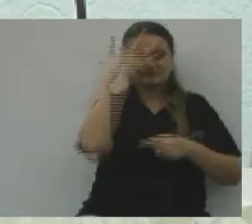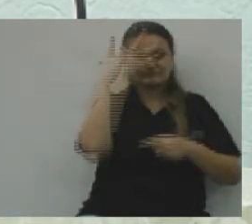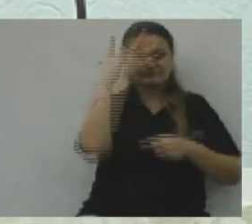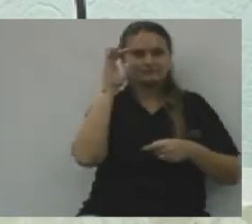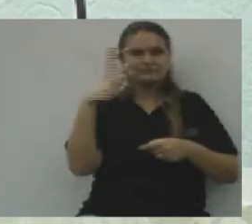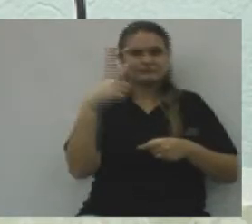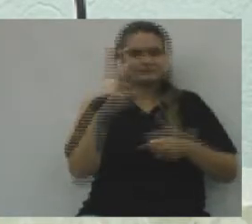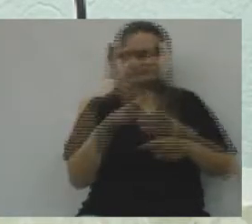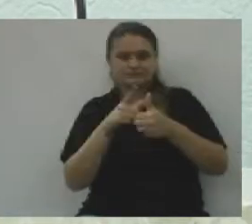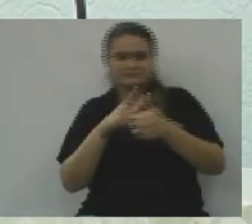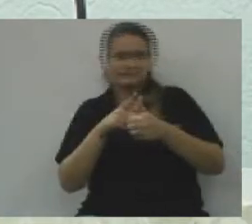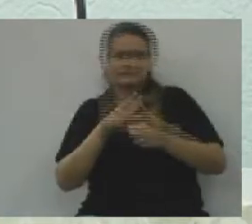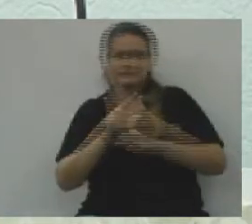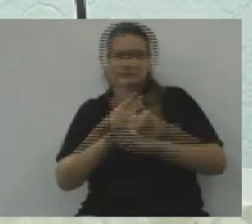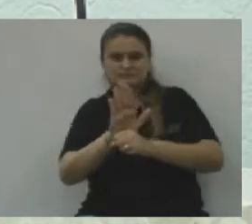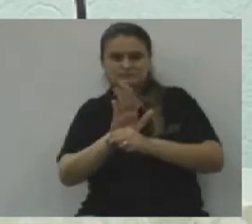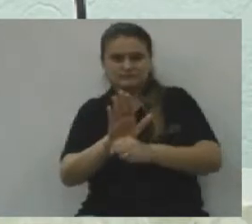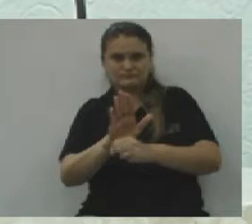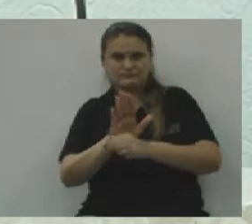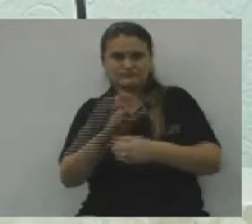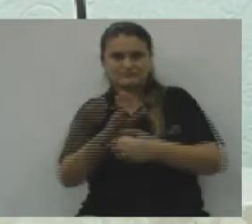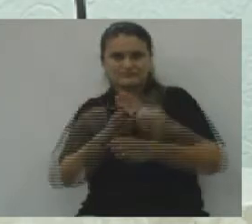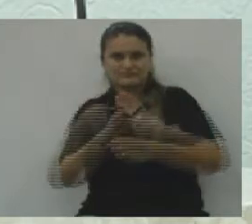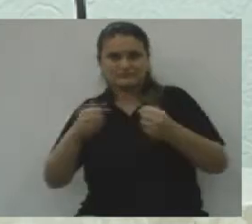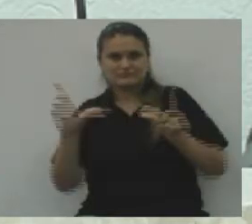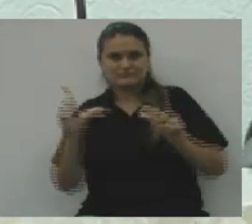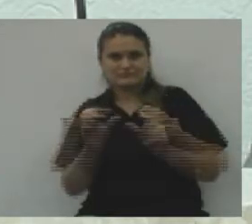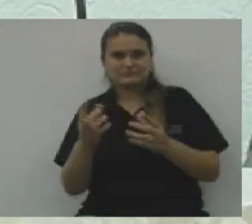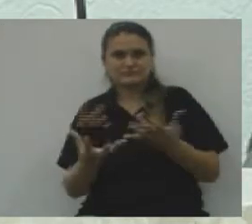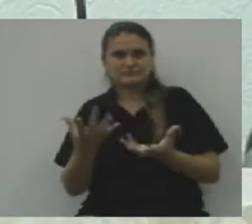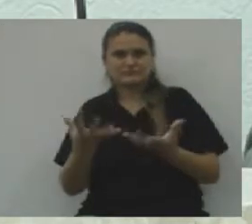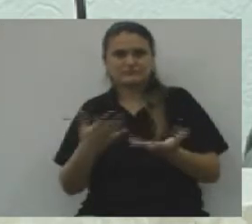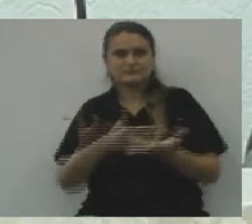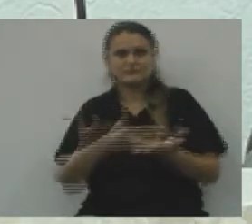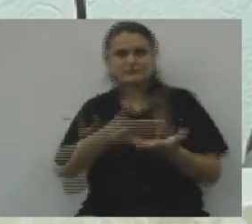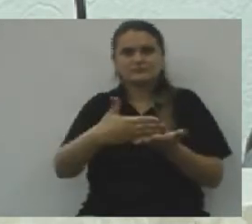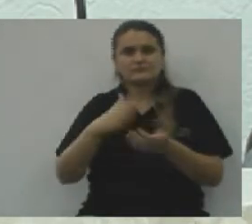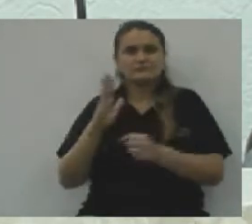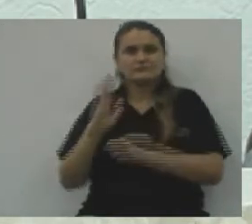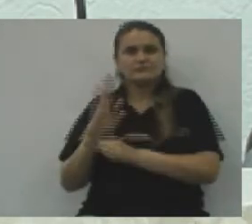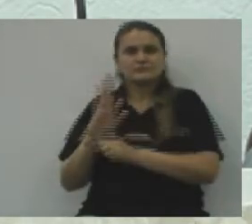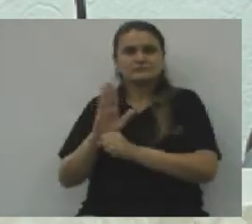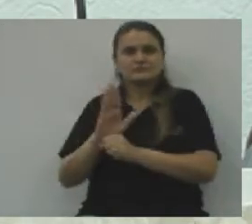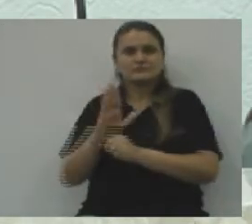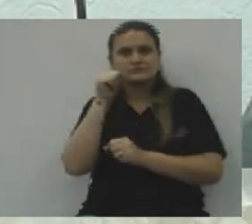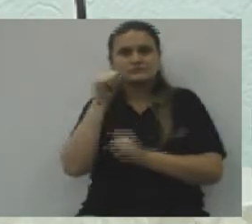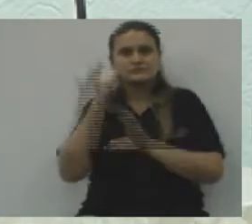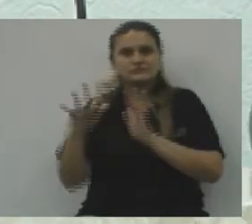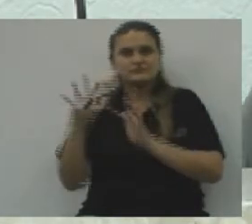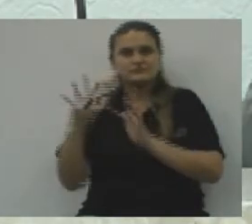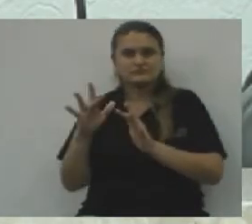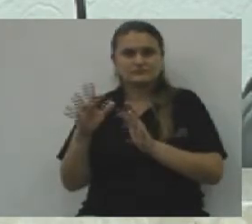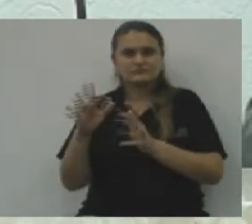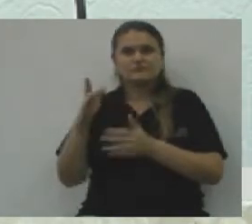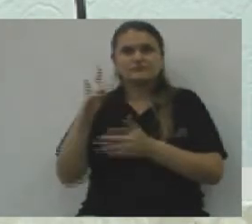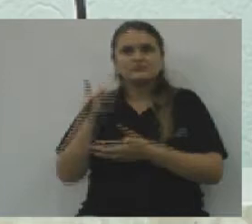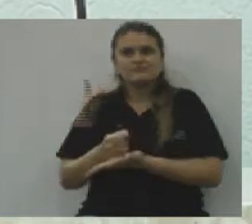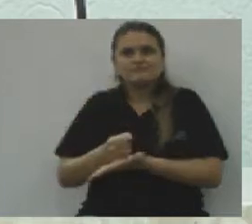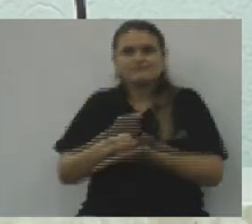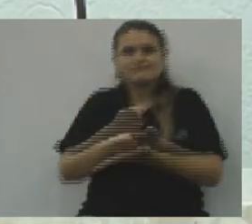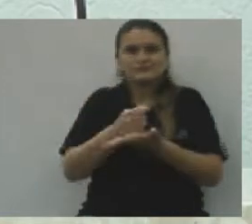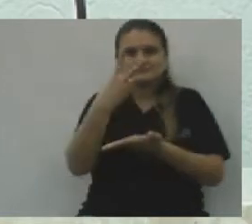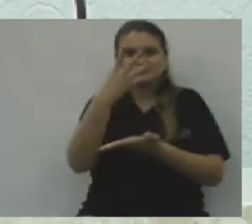início de incêndio no veículo, iniciou, com a ajuda de sua namorada, a retirada de 2